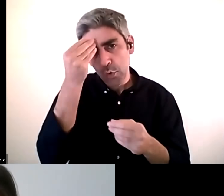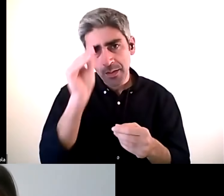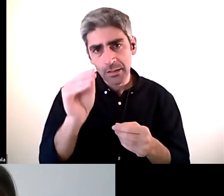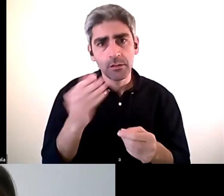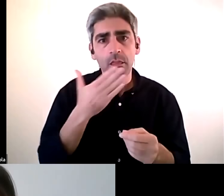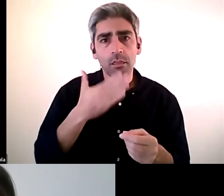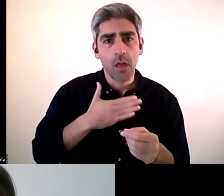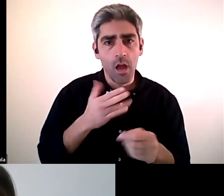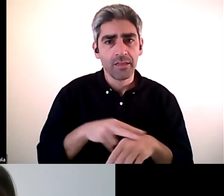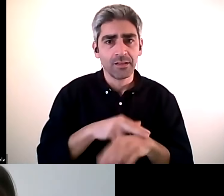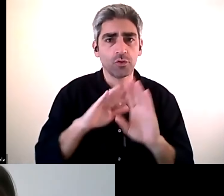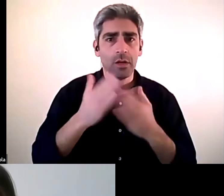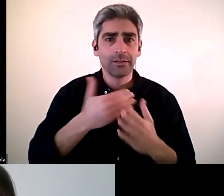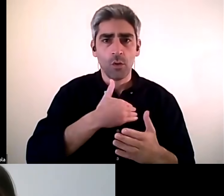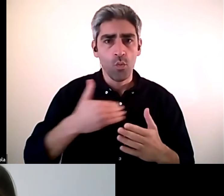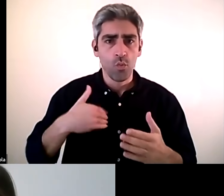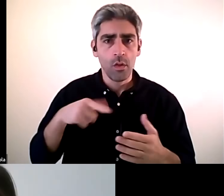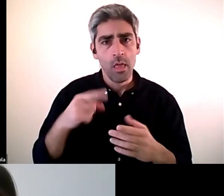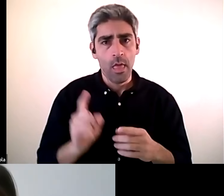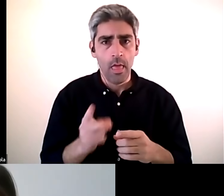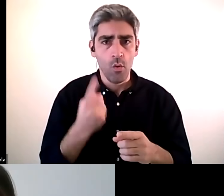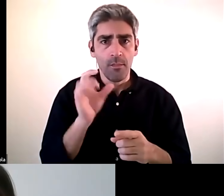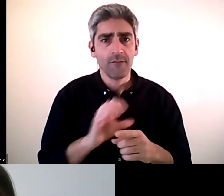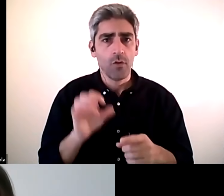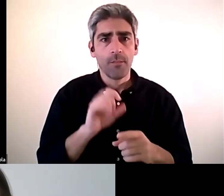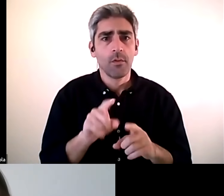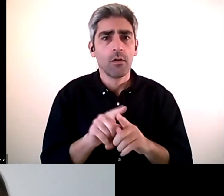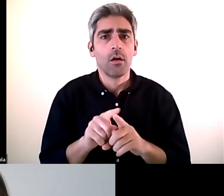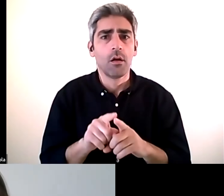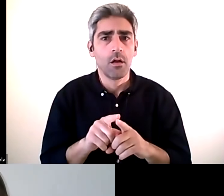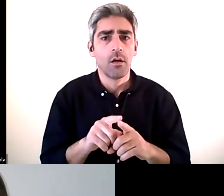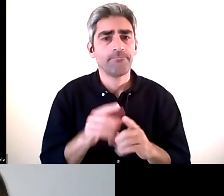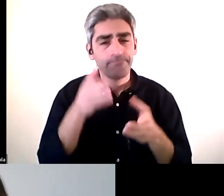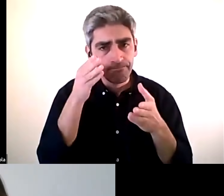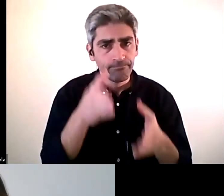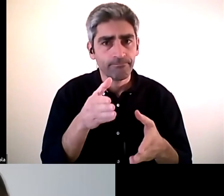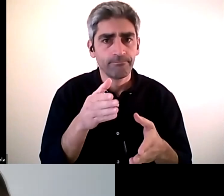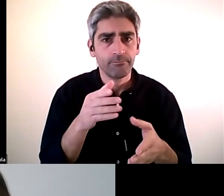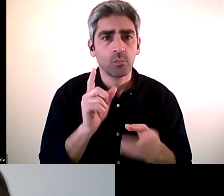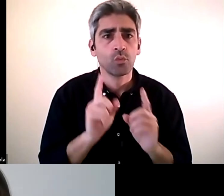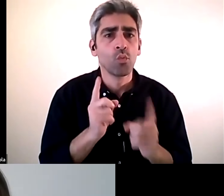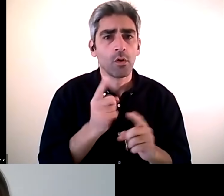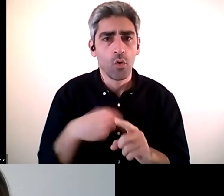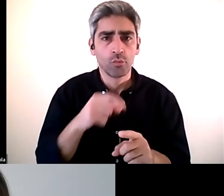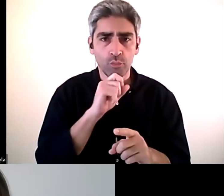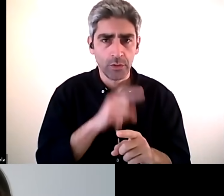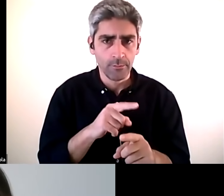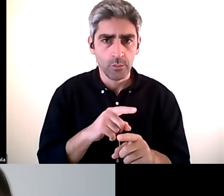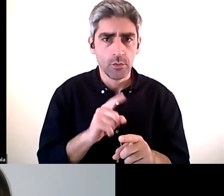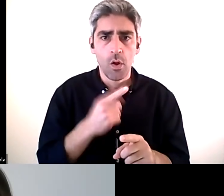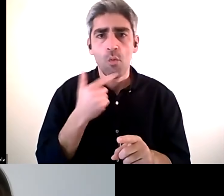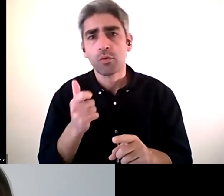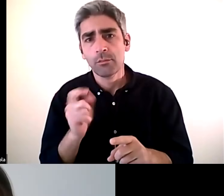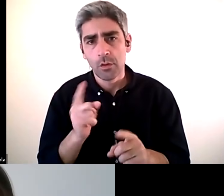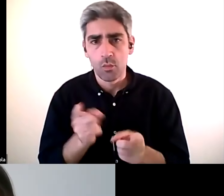nos são dadas pela Direção-Geral da Saúde é uma forma de nos focarmos no que podemos fazer e não no que não